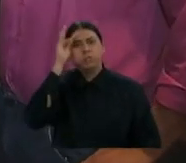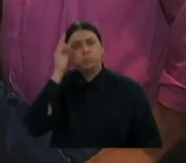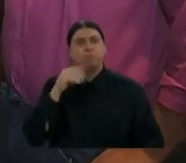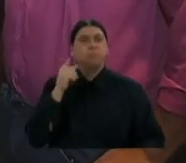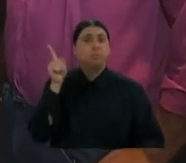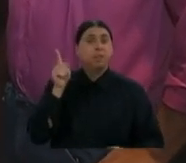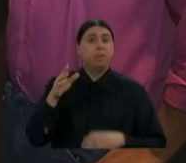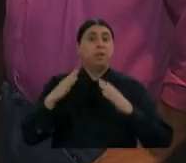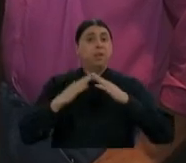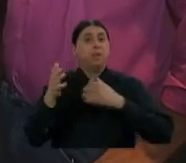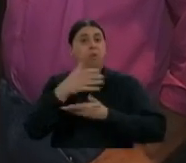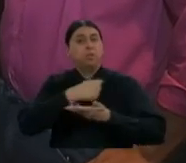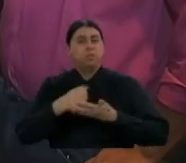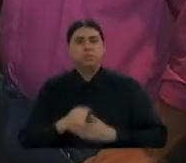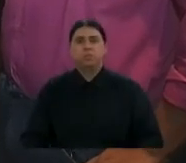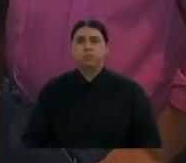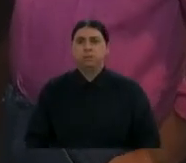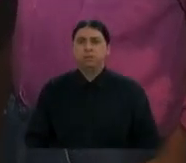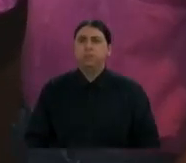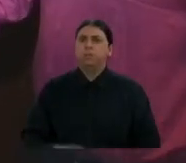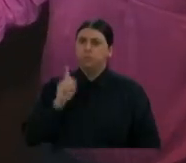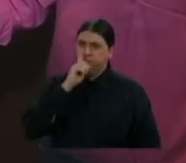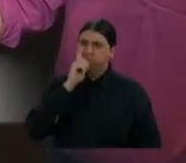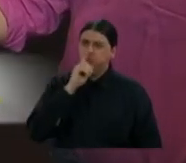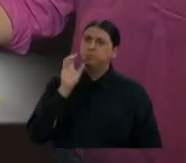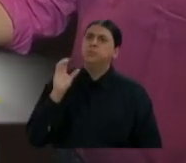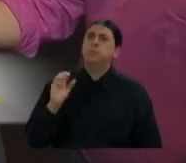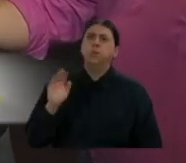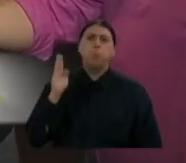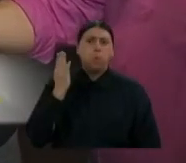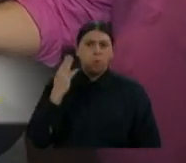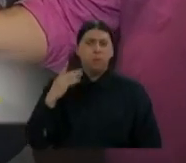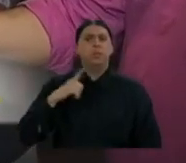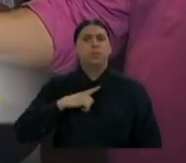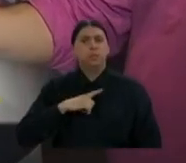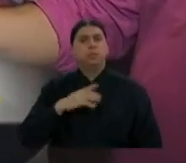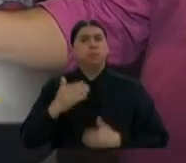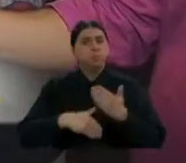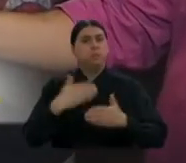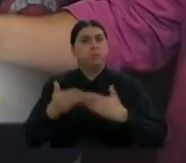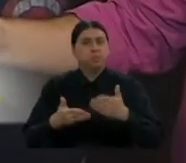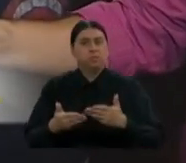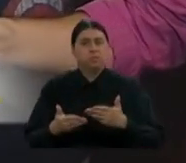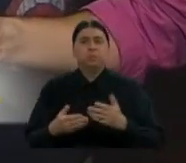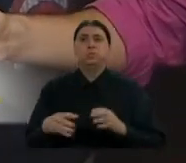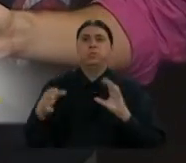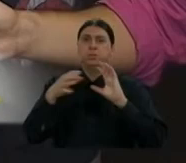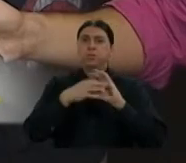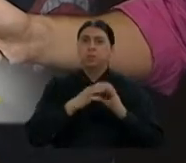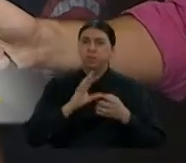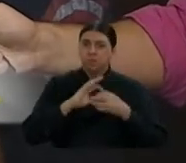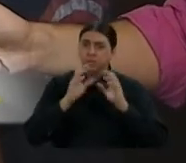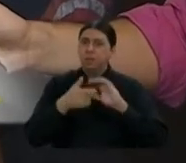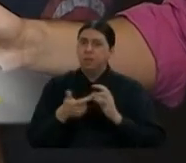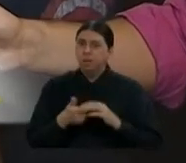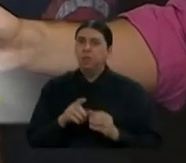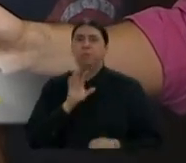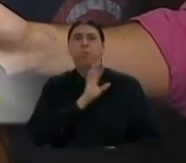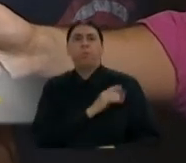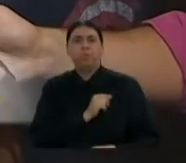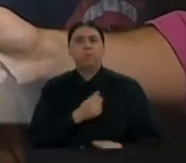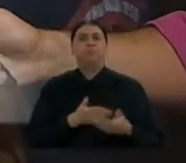mãe biológica a tela assim a gente acaba se apegando criando elos afetivos com os outros então